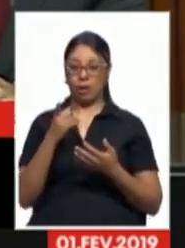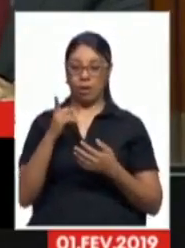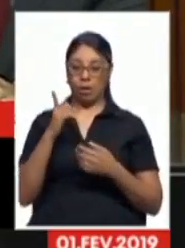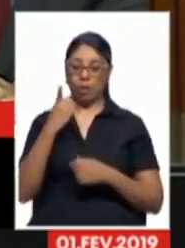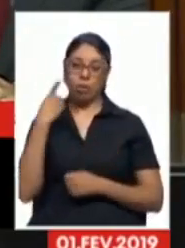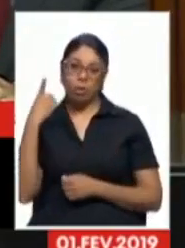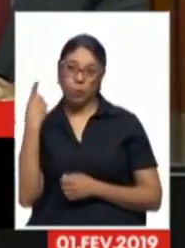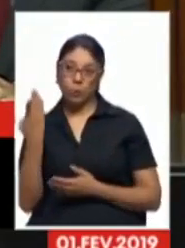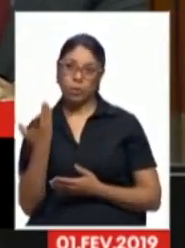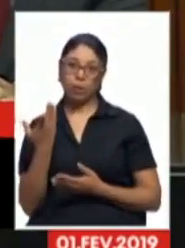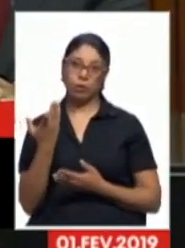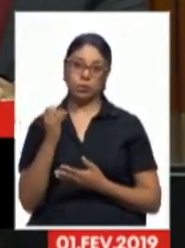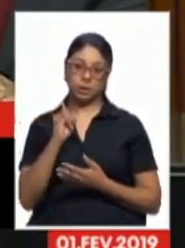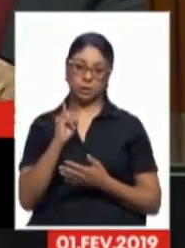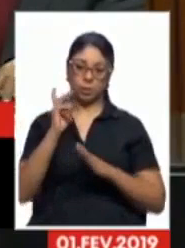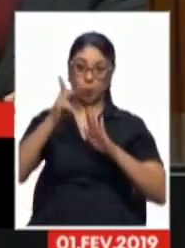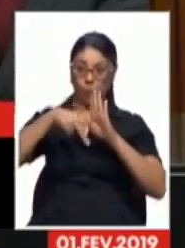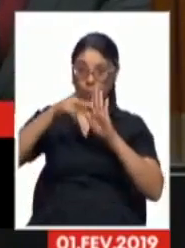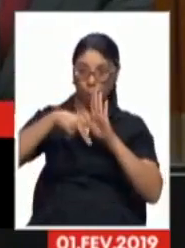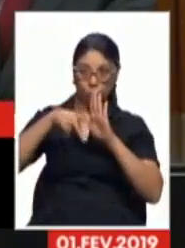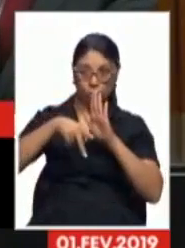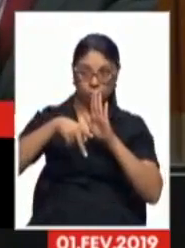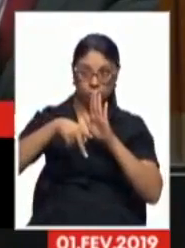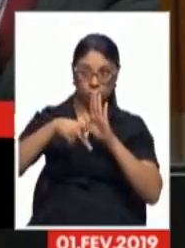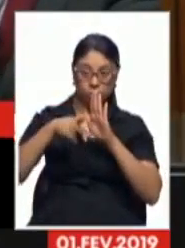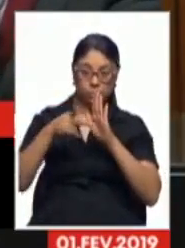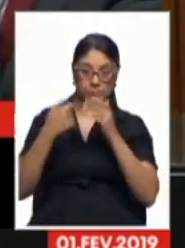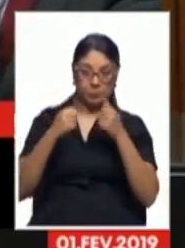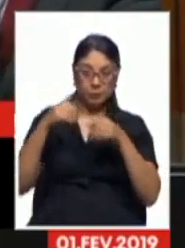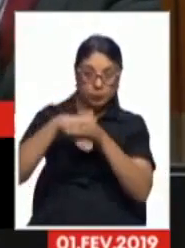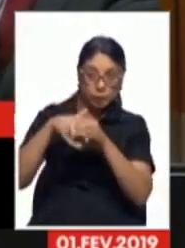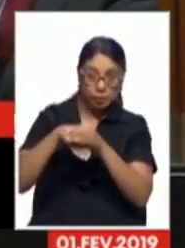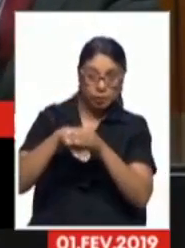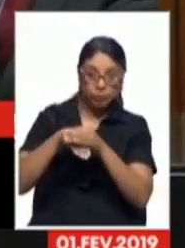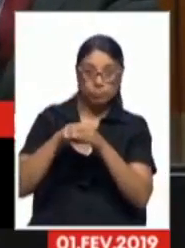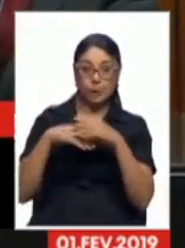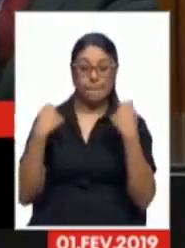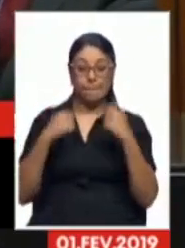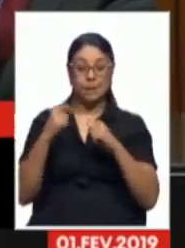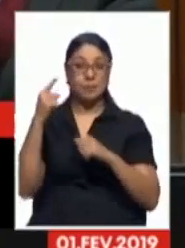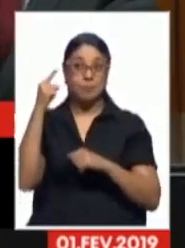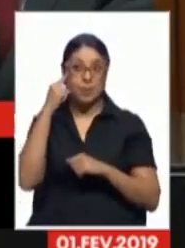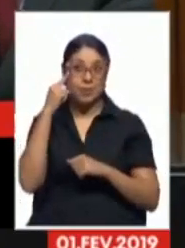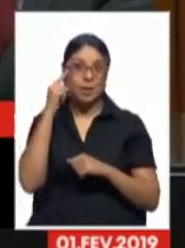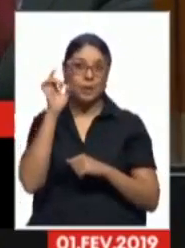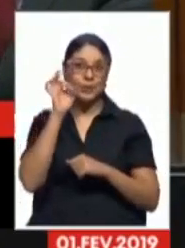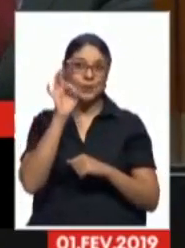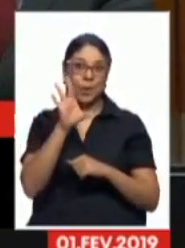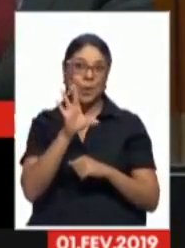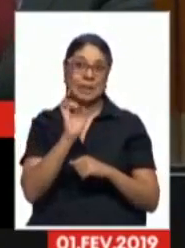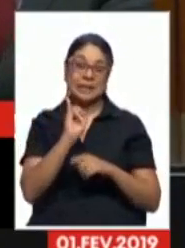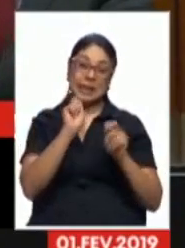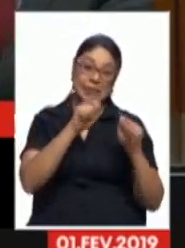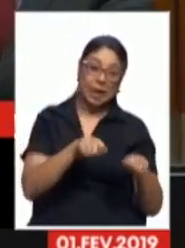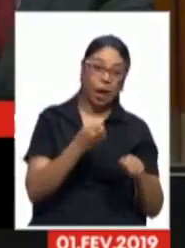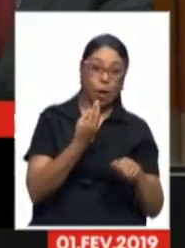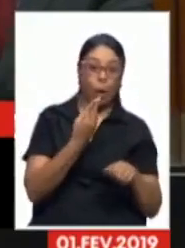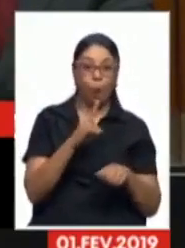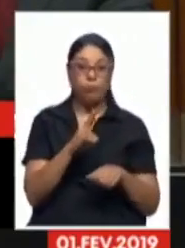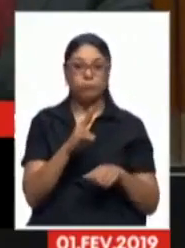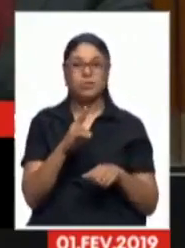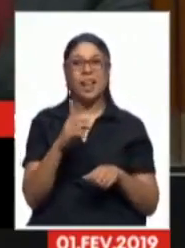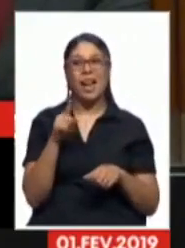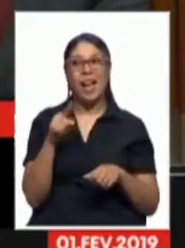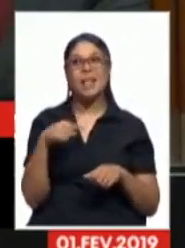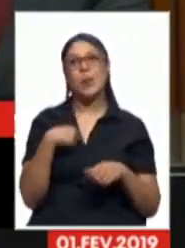chegar um novo projeto aqui dele, que eles pensem no que é possível e não no que é ideal. Né? Isso também foi um